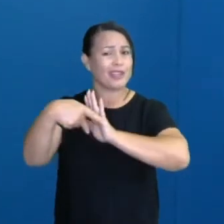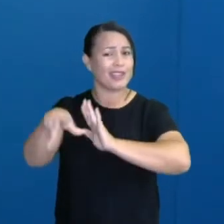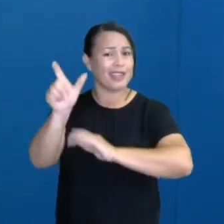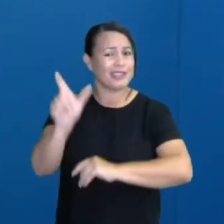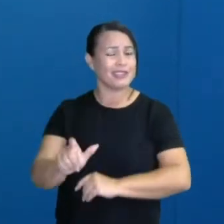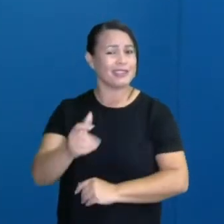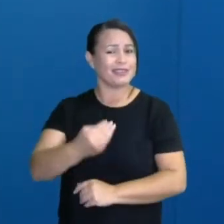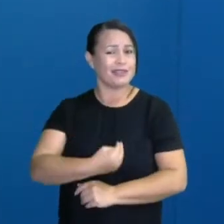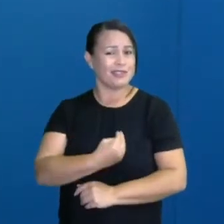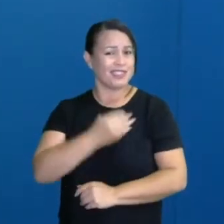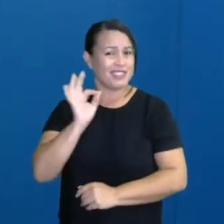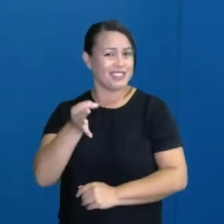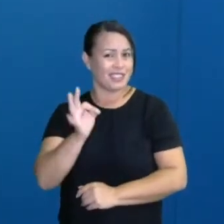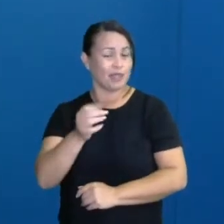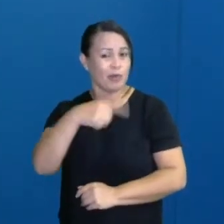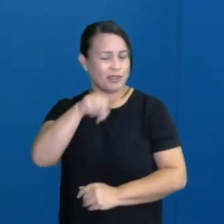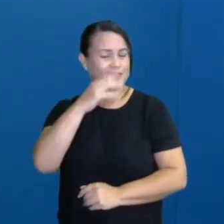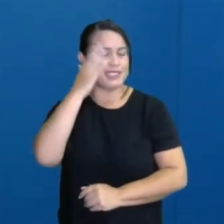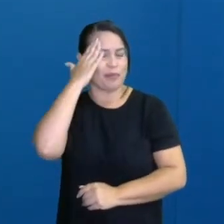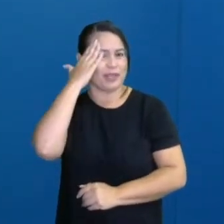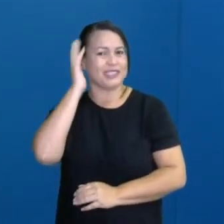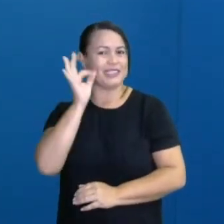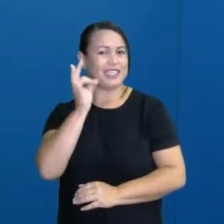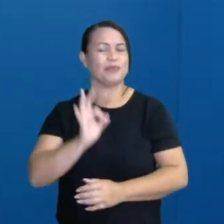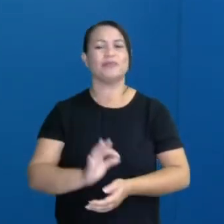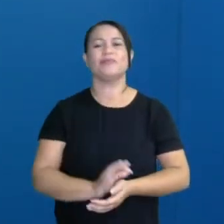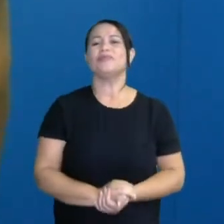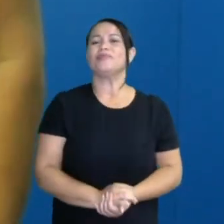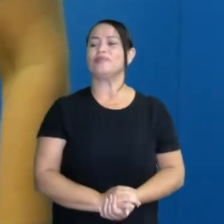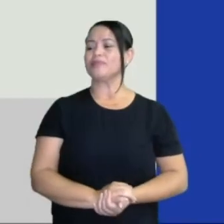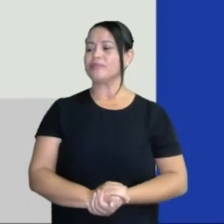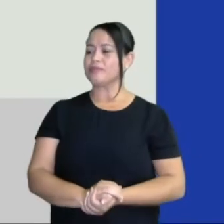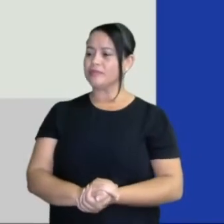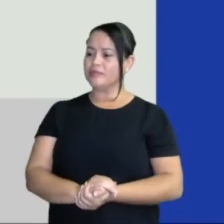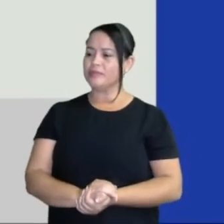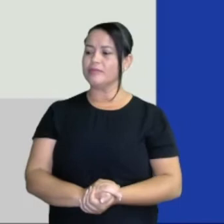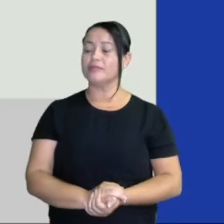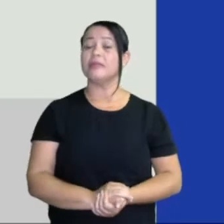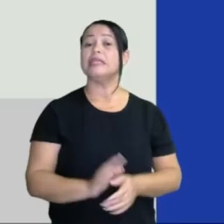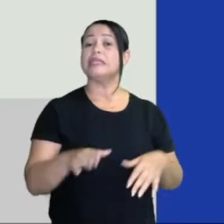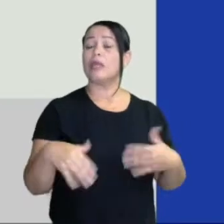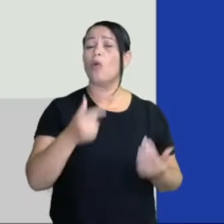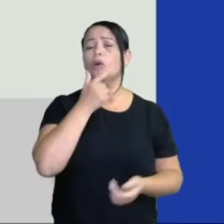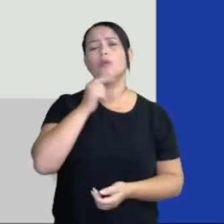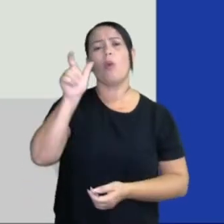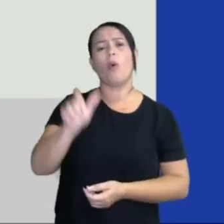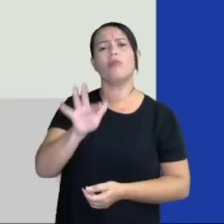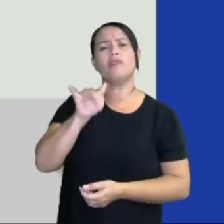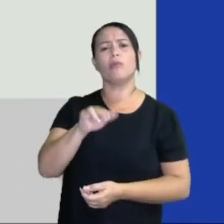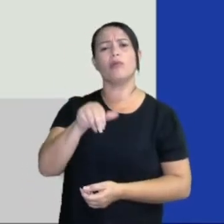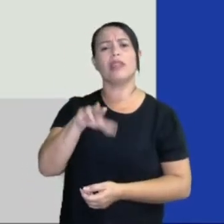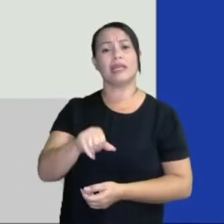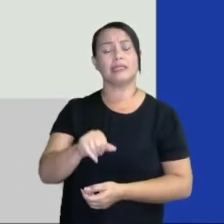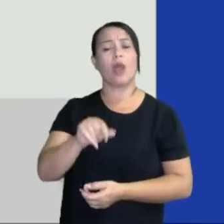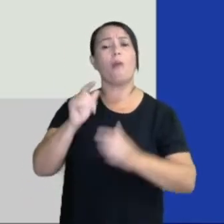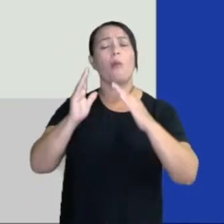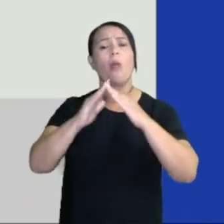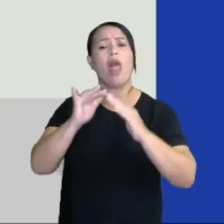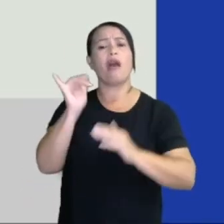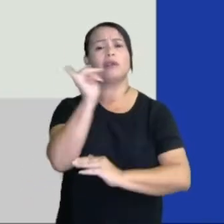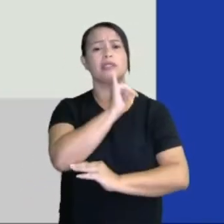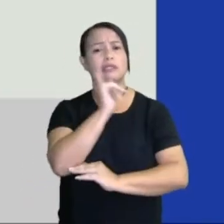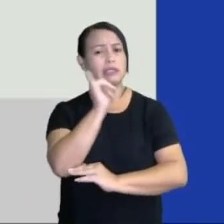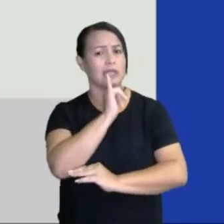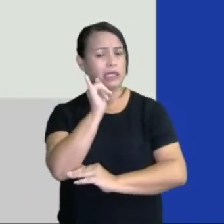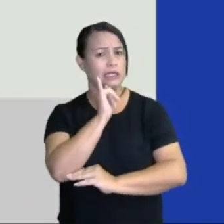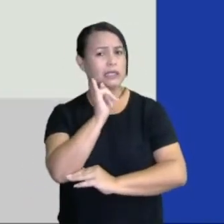pouquinho só da história dele agora para vocês, tá? Fibonacci, um matemático italiano, no século